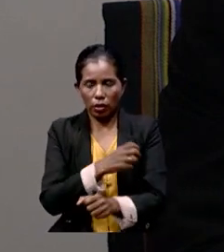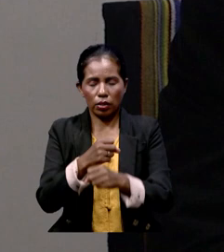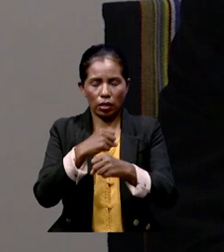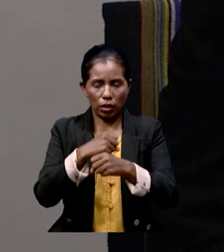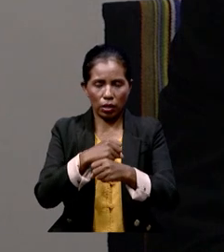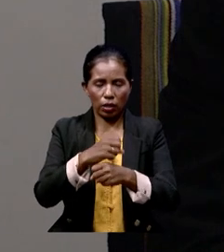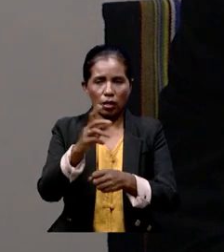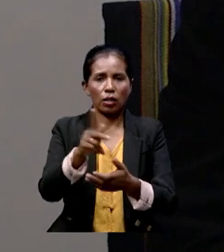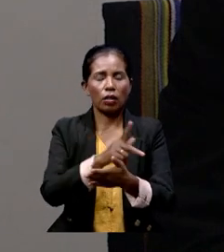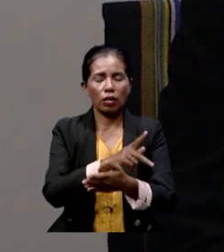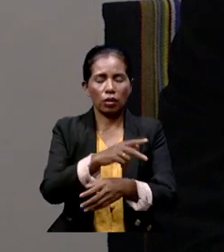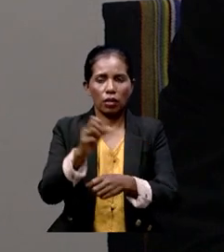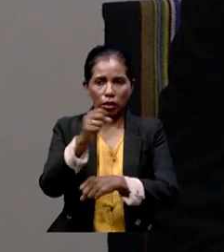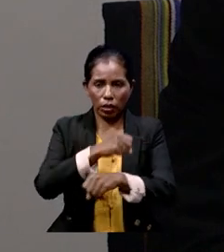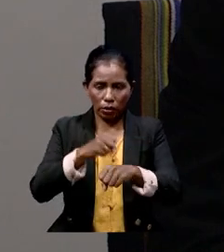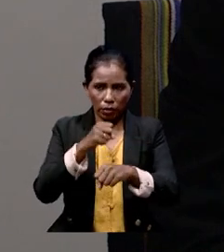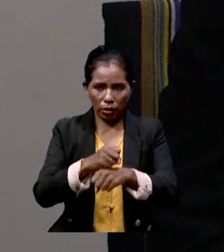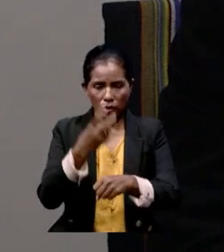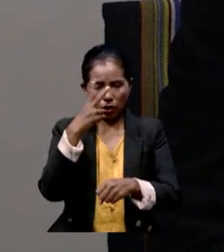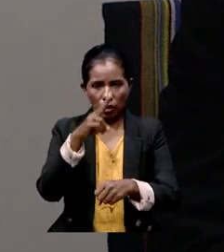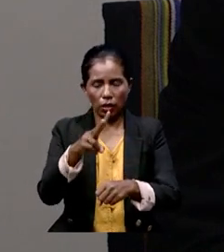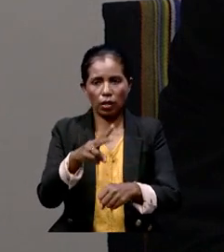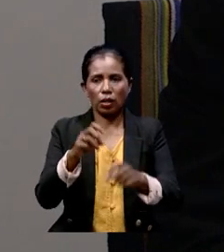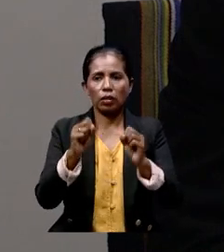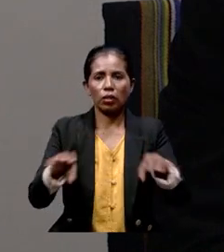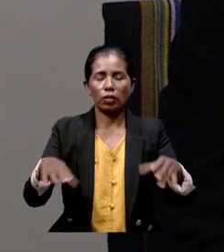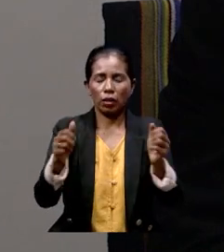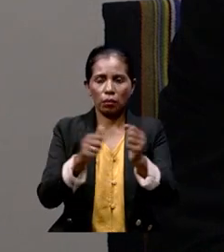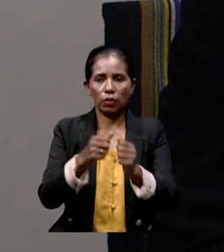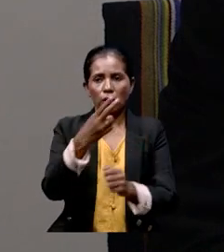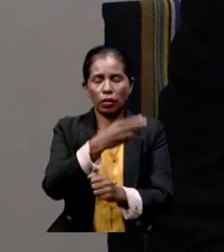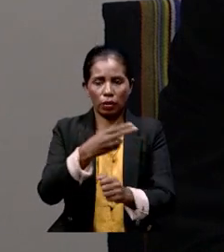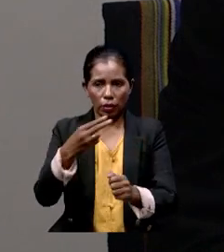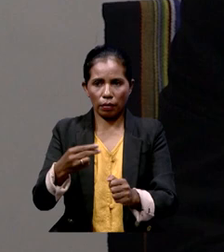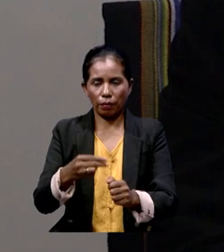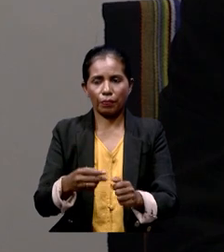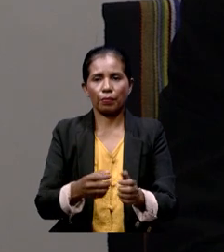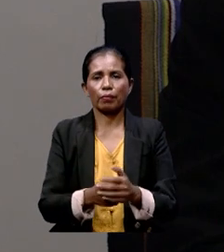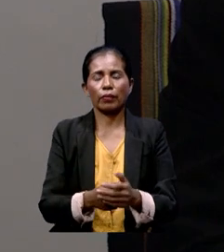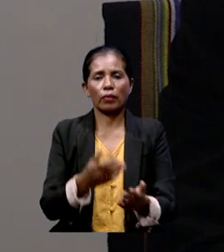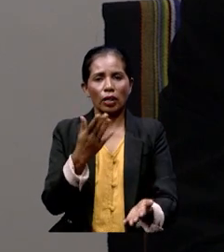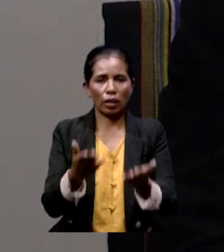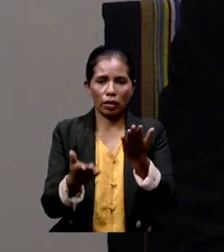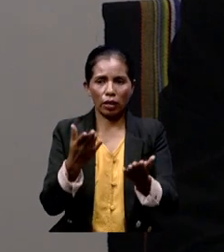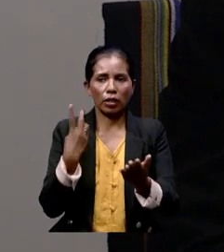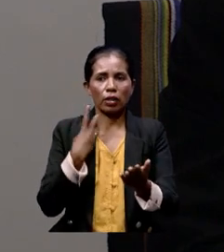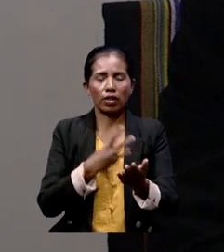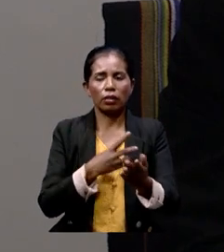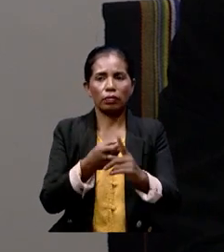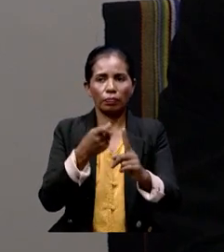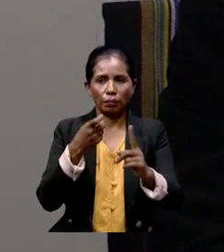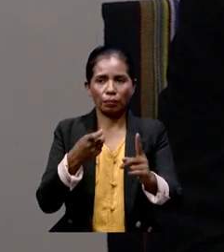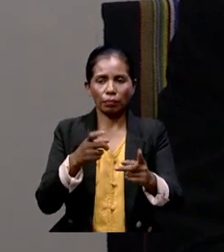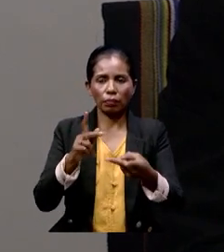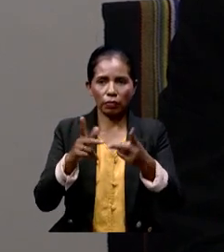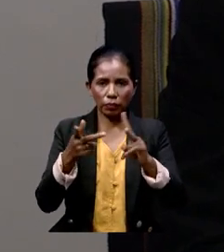cooperação ho Singapura e atuare nunemos halo cooperação ho Indonésia. Mais ou menos que tá ito si itania